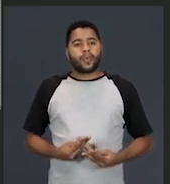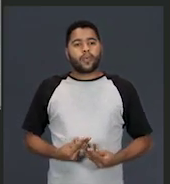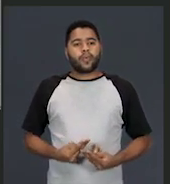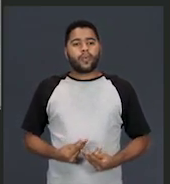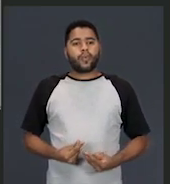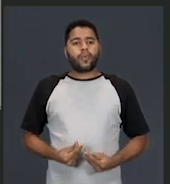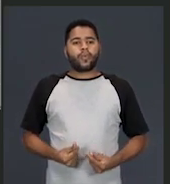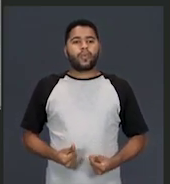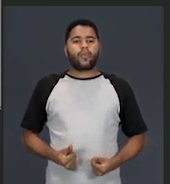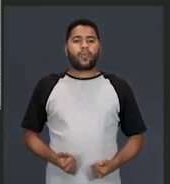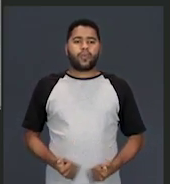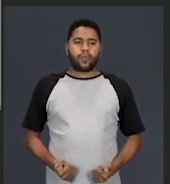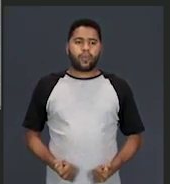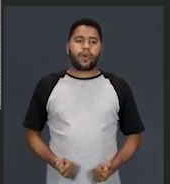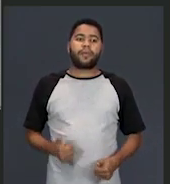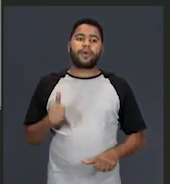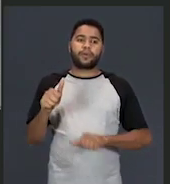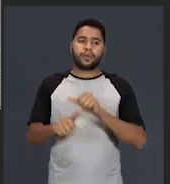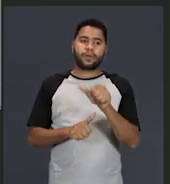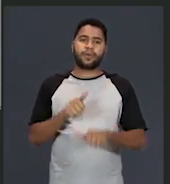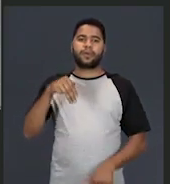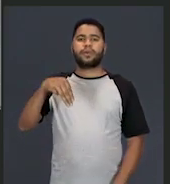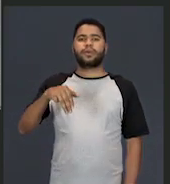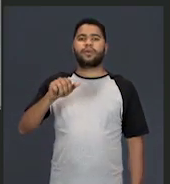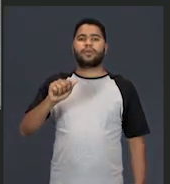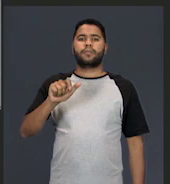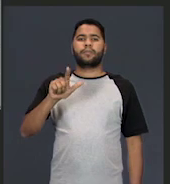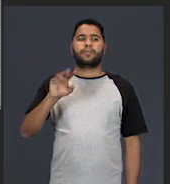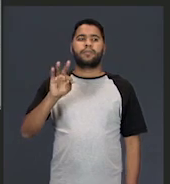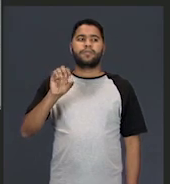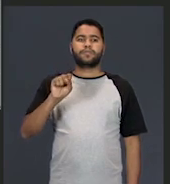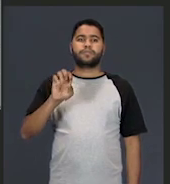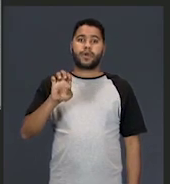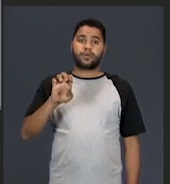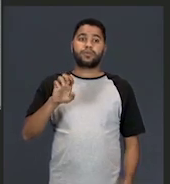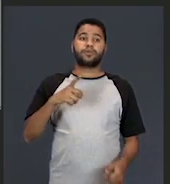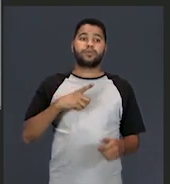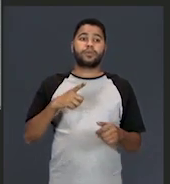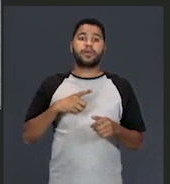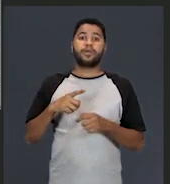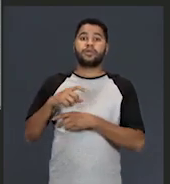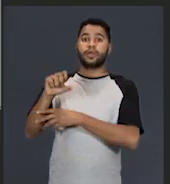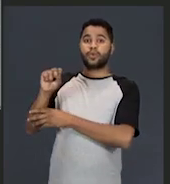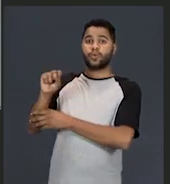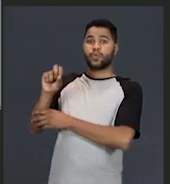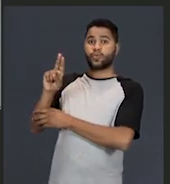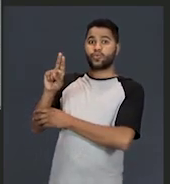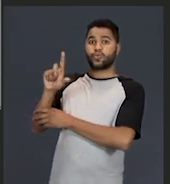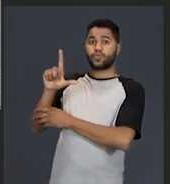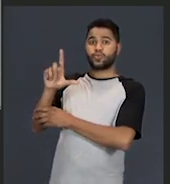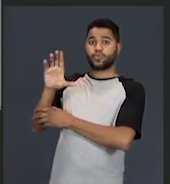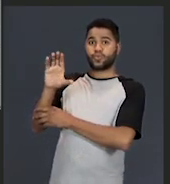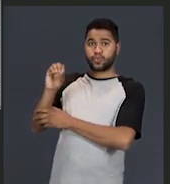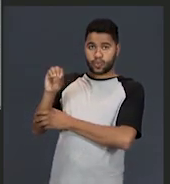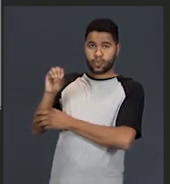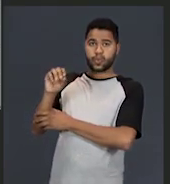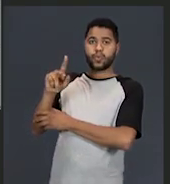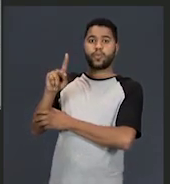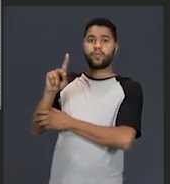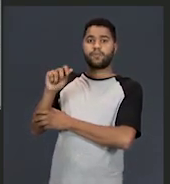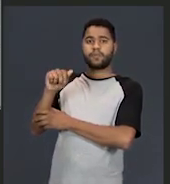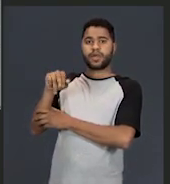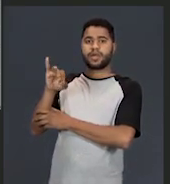em maltose. Além do suco pancreático, nós temos o suco entérico, que é do intestino, que